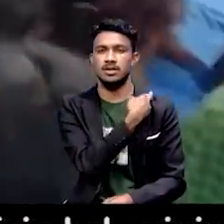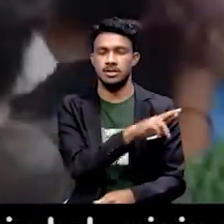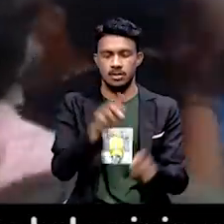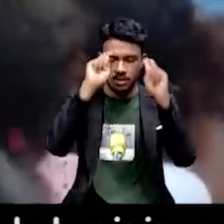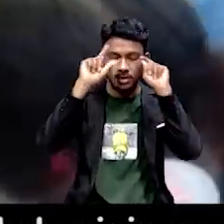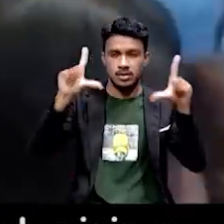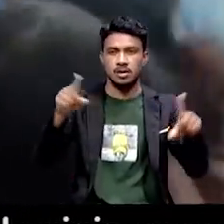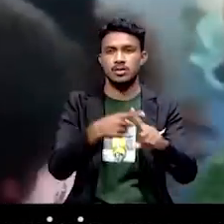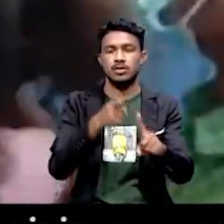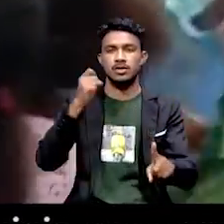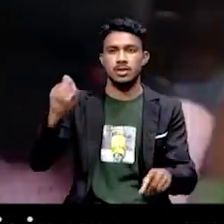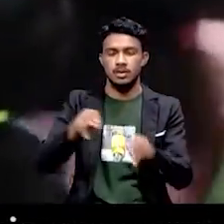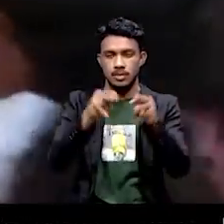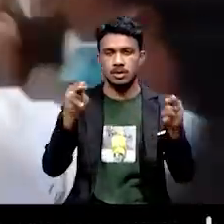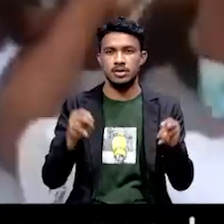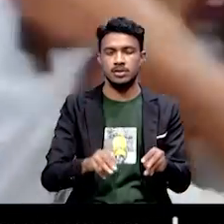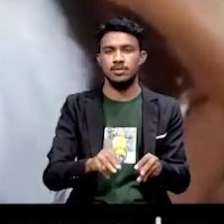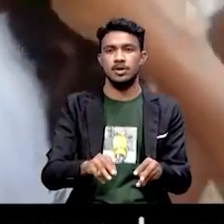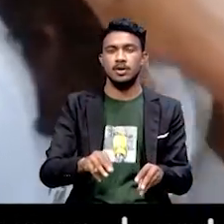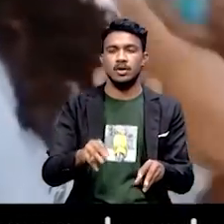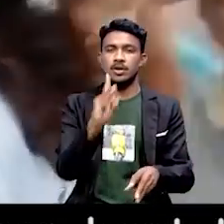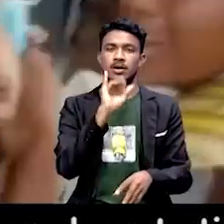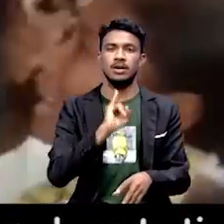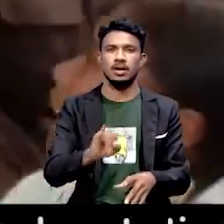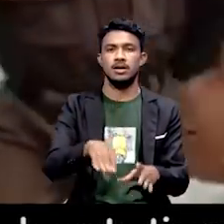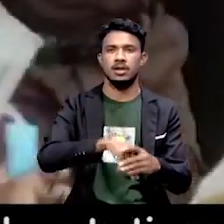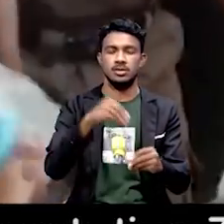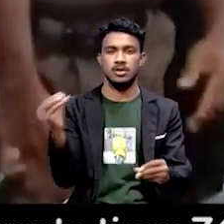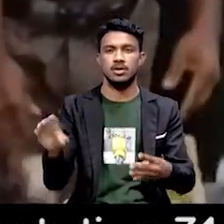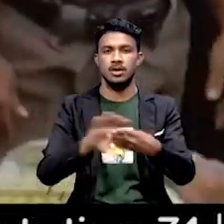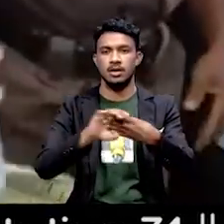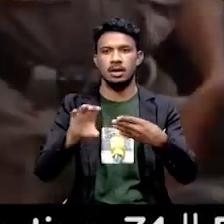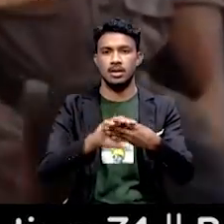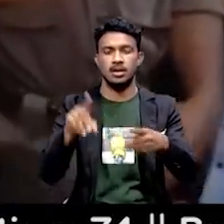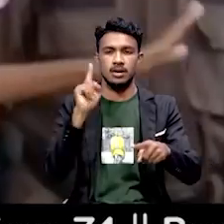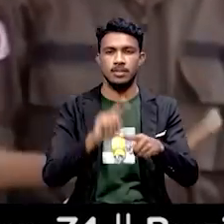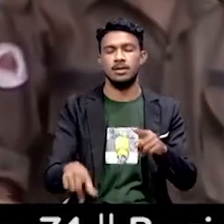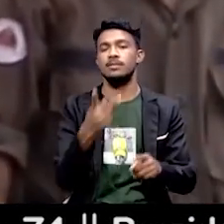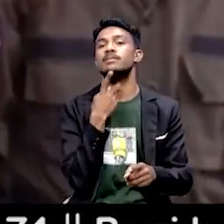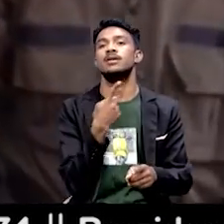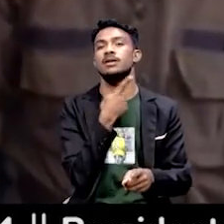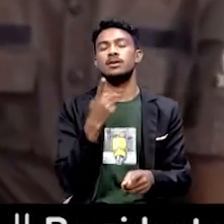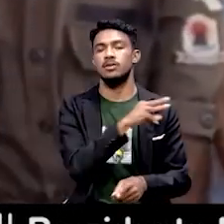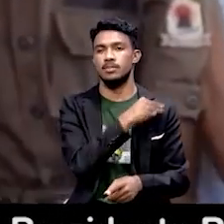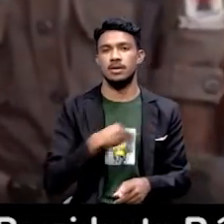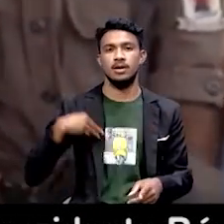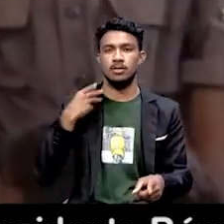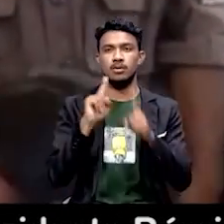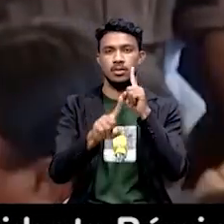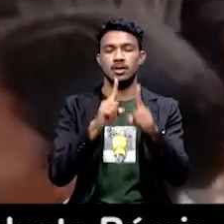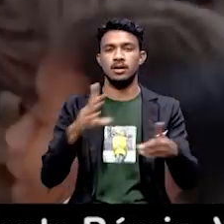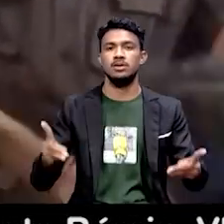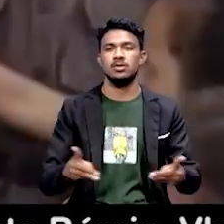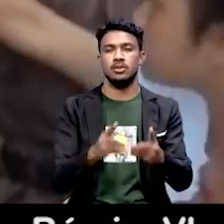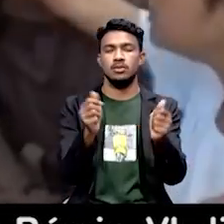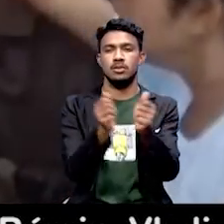arcebispu metropolitana Don Virgilio do Carmo da Silva mos hasayona karta ho di lautoriza padre madre atu kolea buat rumah ligado ho